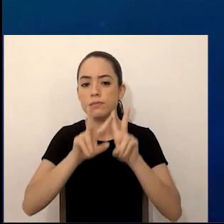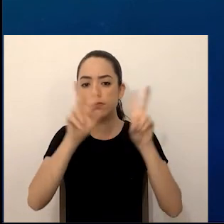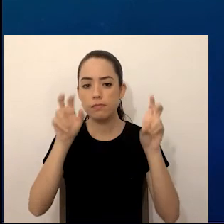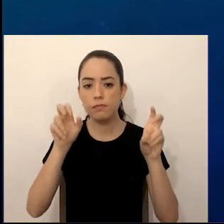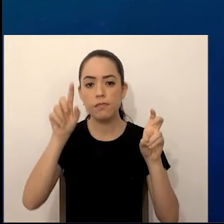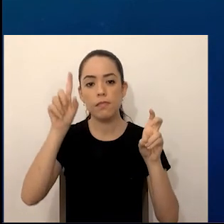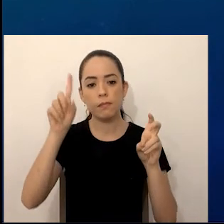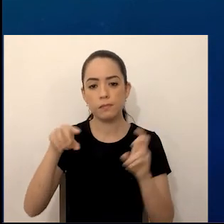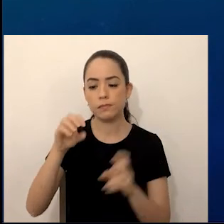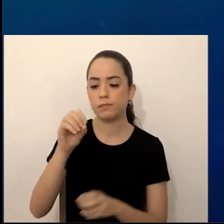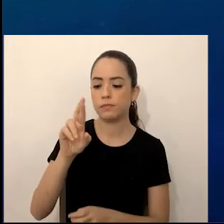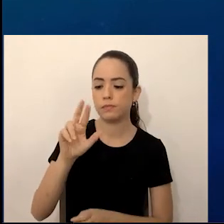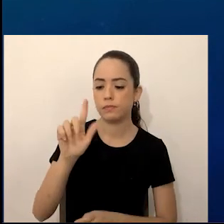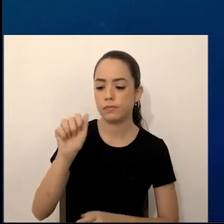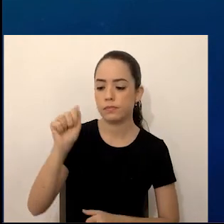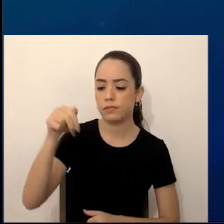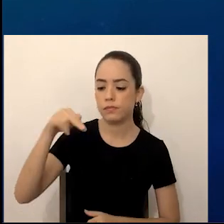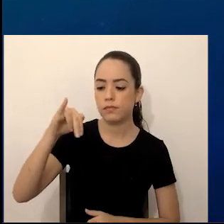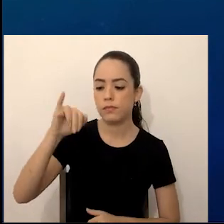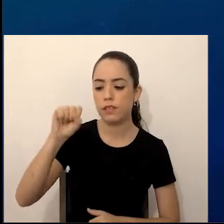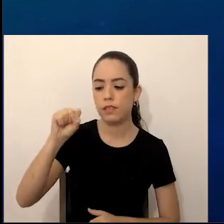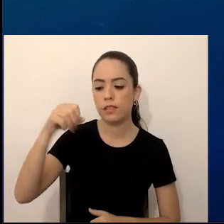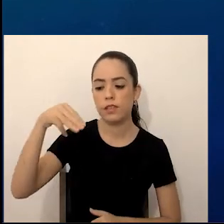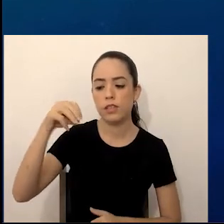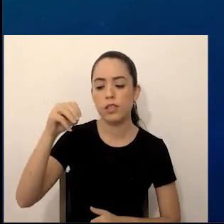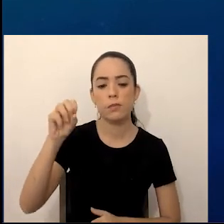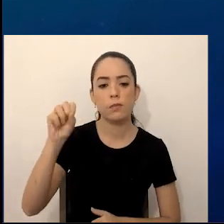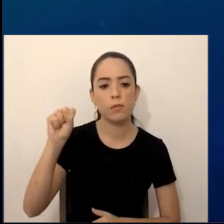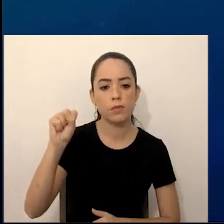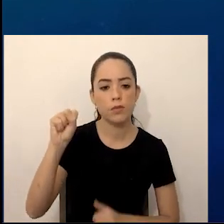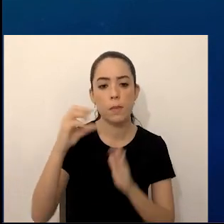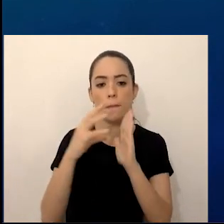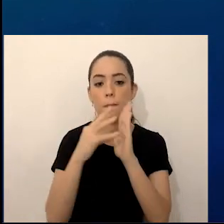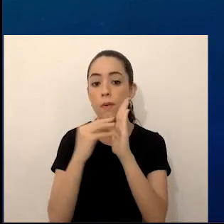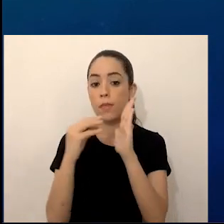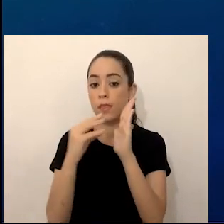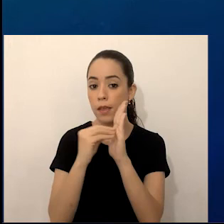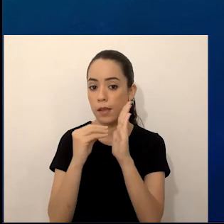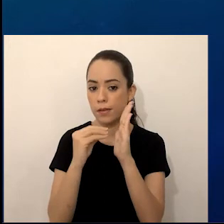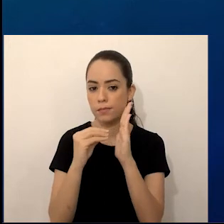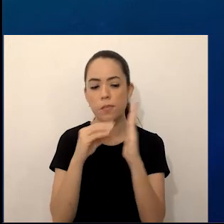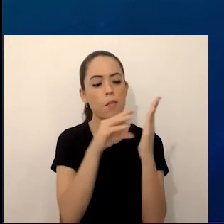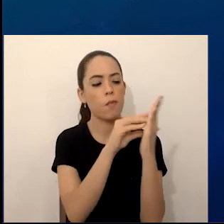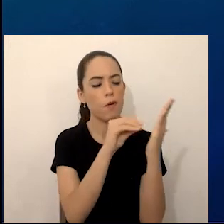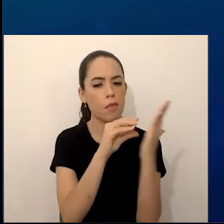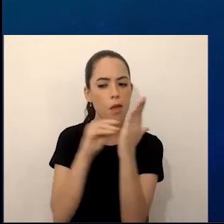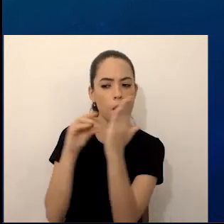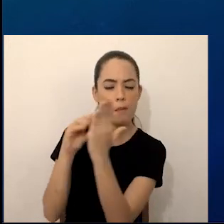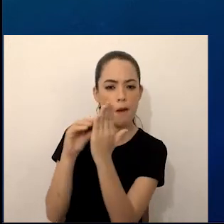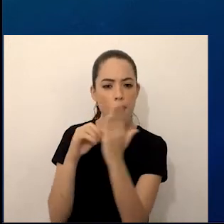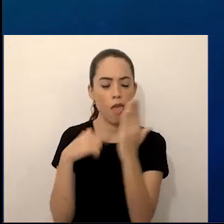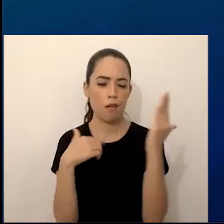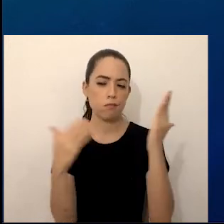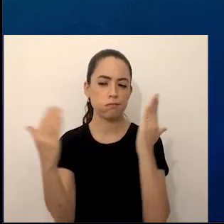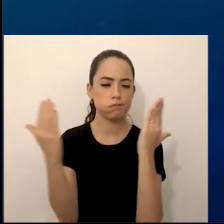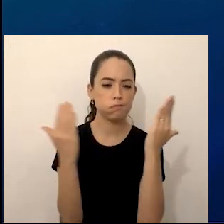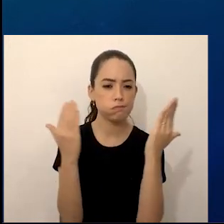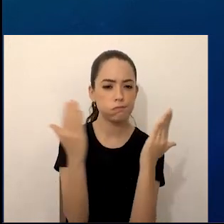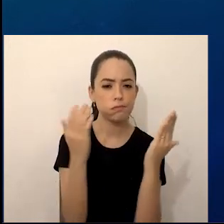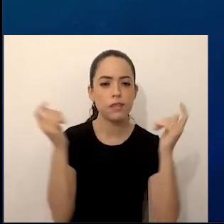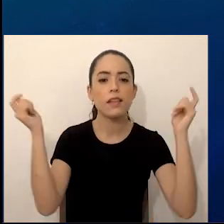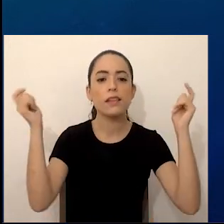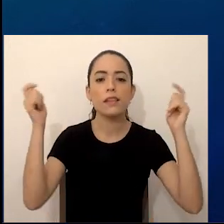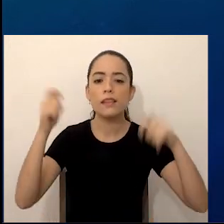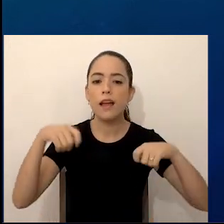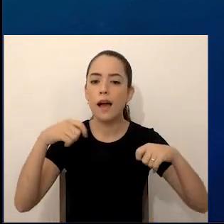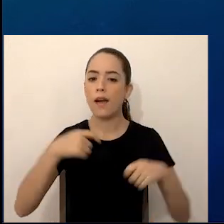organismos modelos. O estudo comparativo de vários organismos permite conhecer